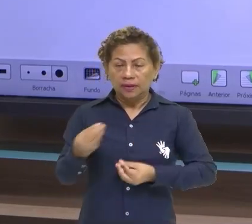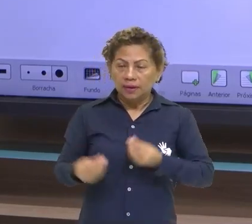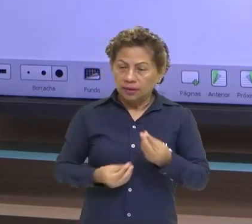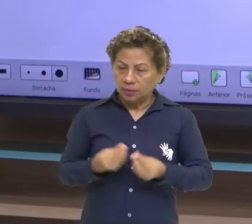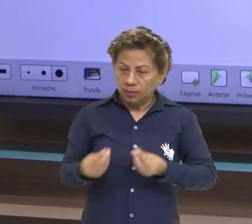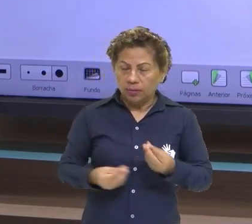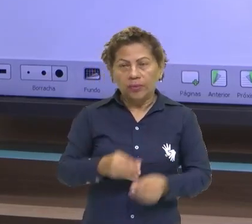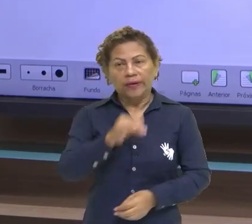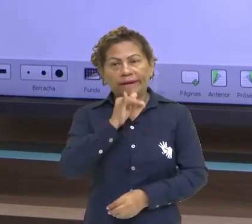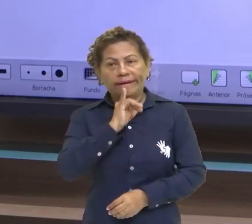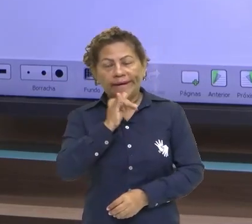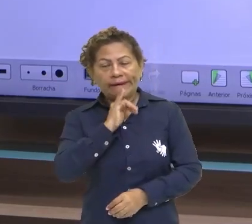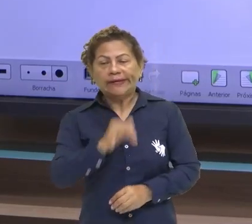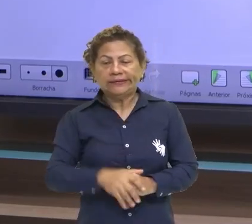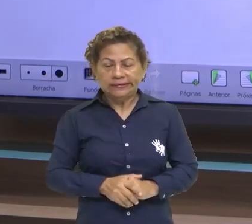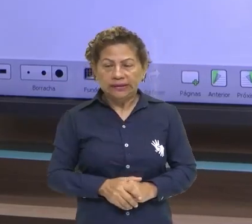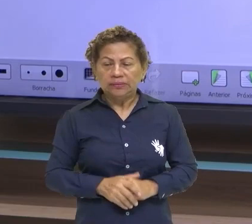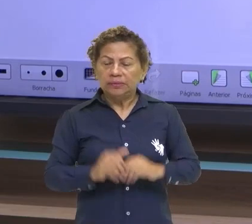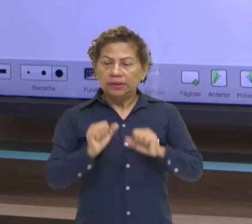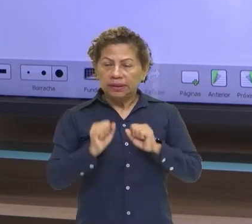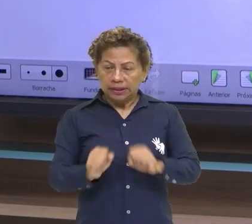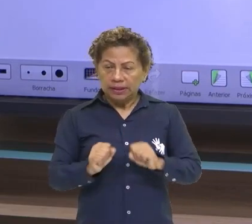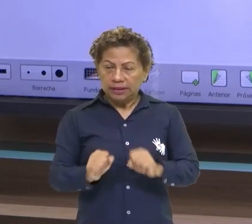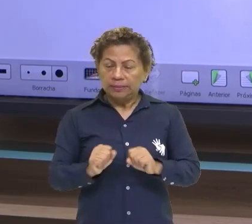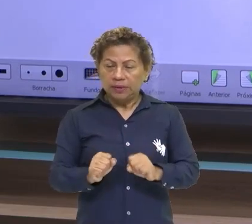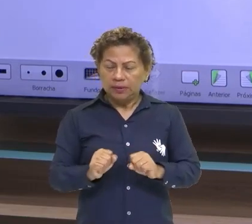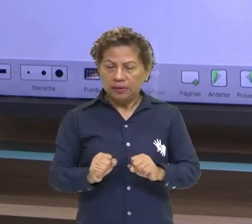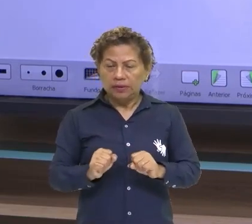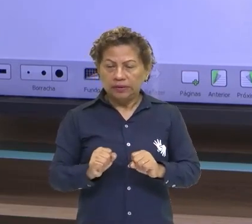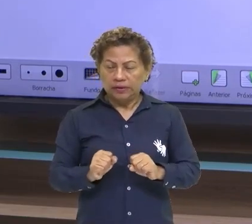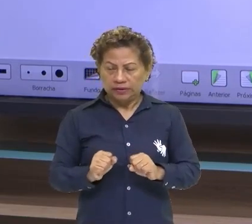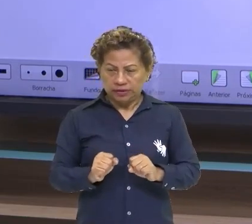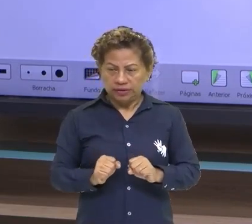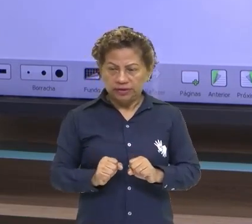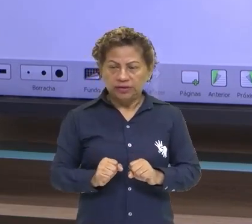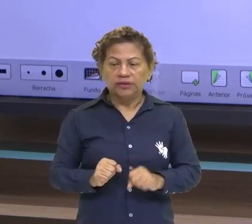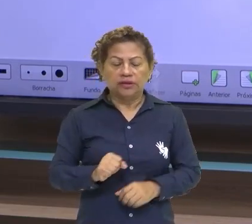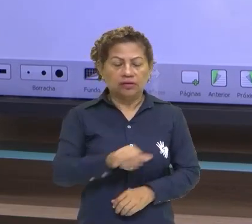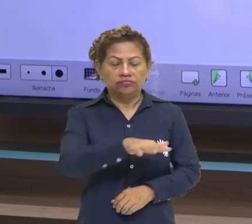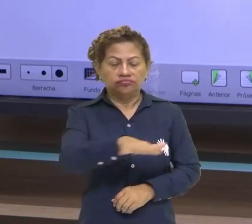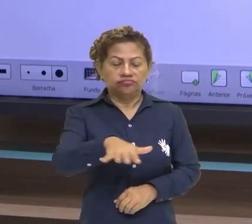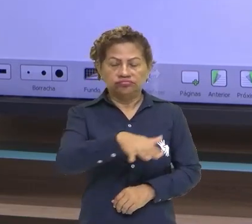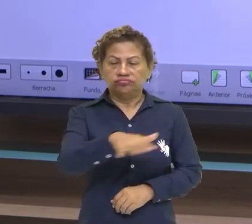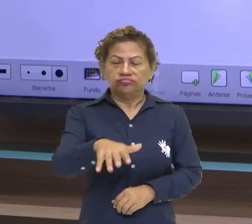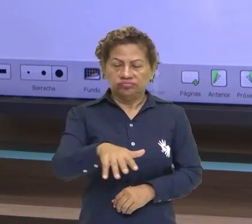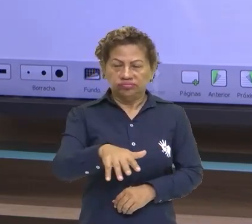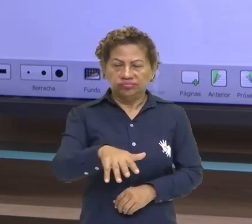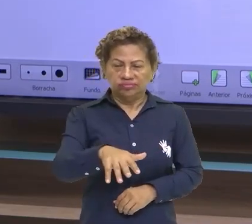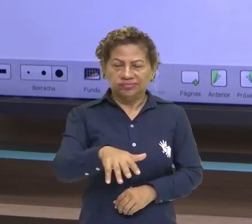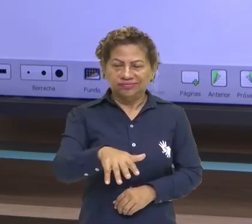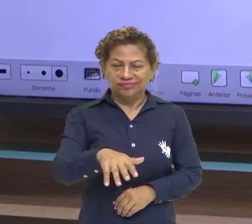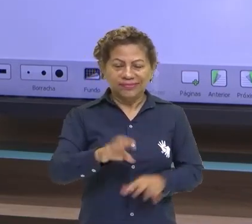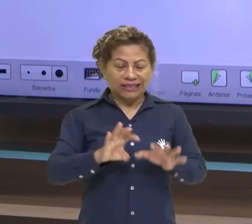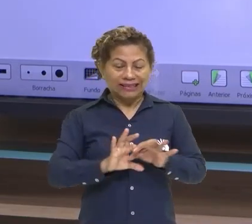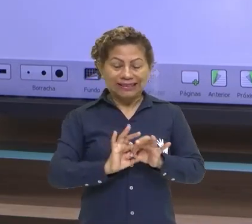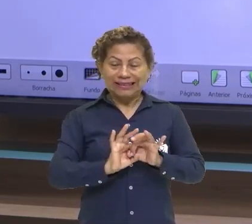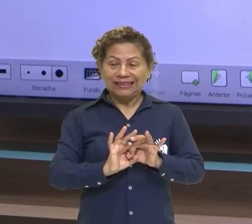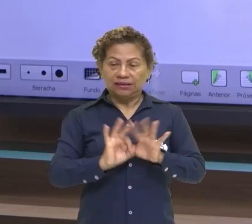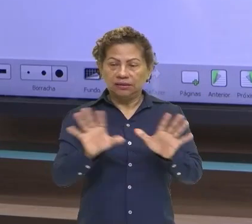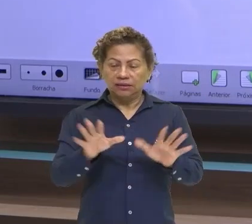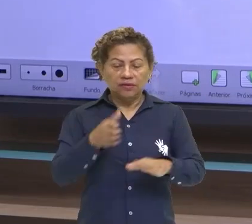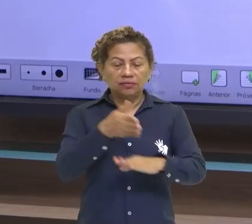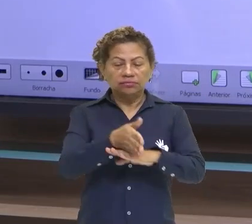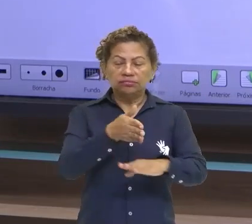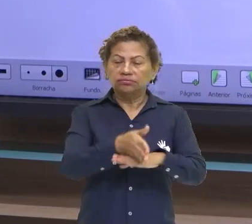sendo público, mas do ponto de vista prático, existe um conjunto simbólico de comportamento das pessoas que frequentam ali